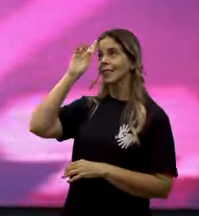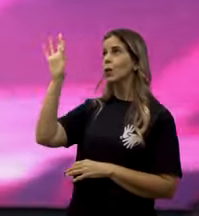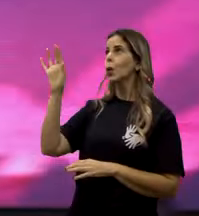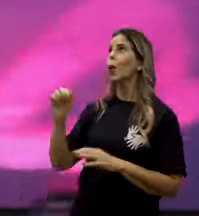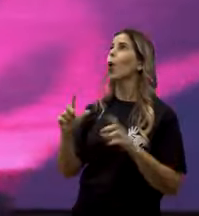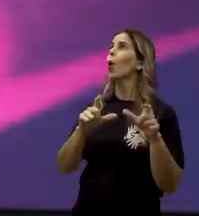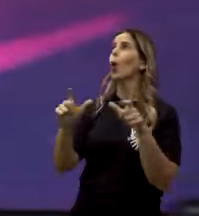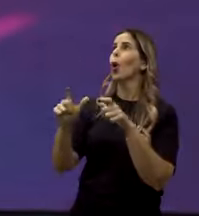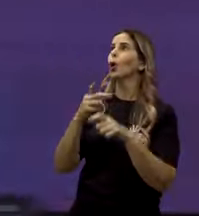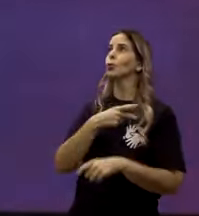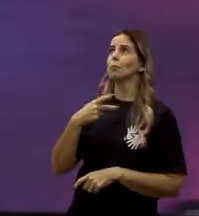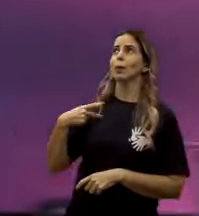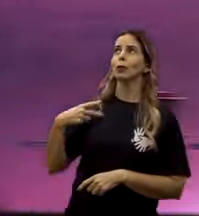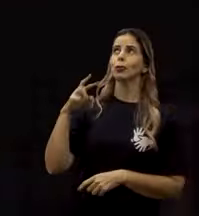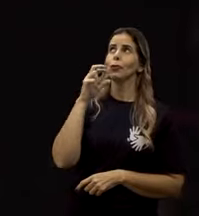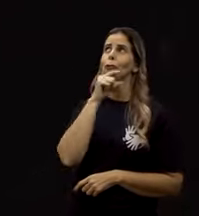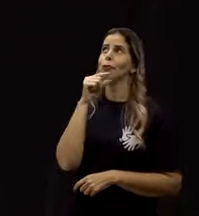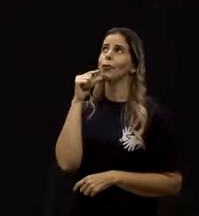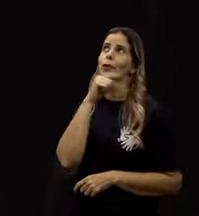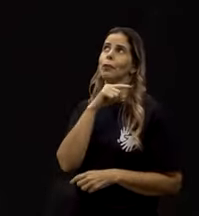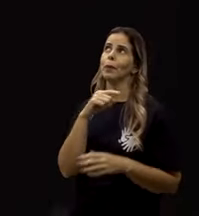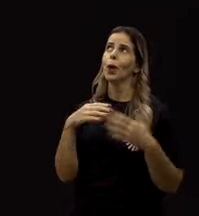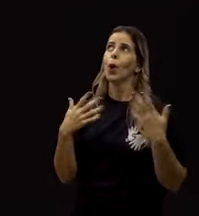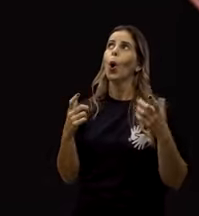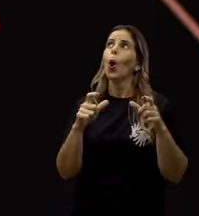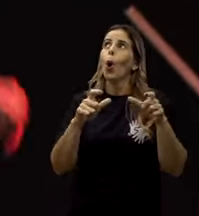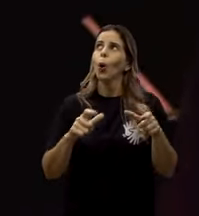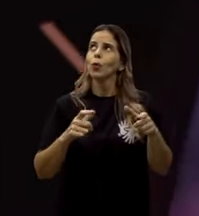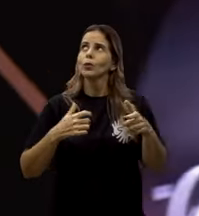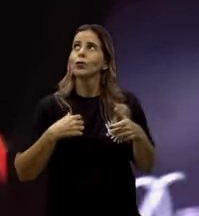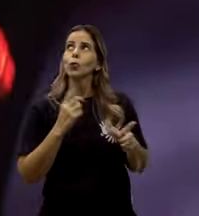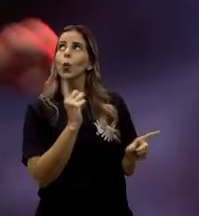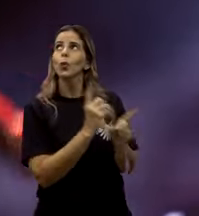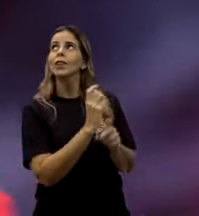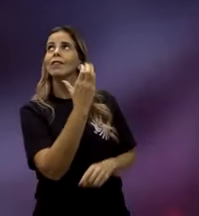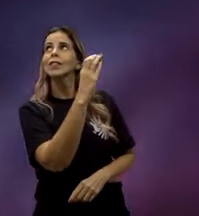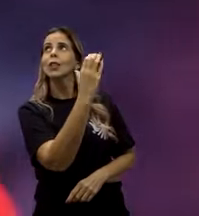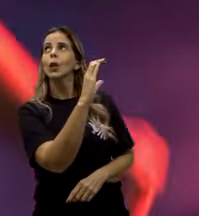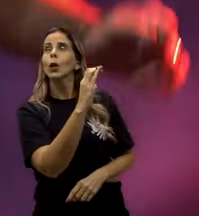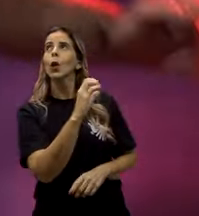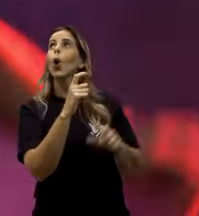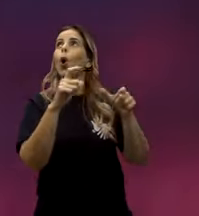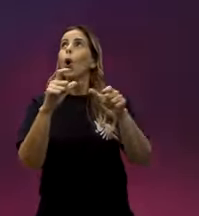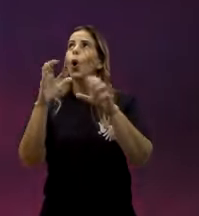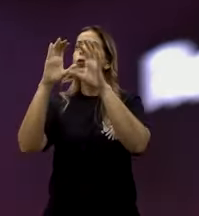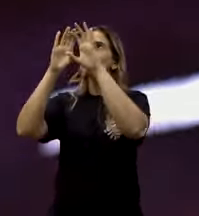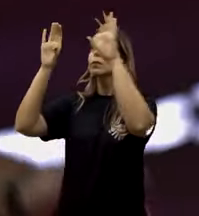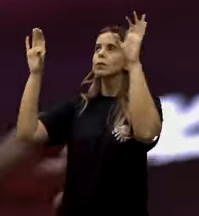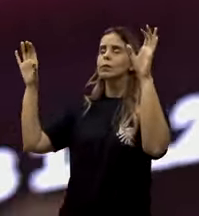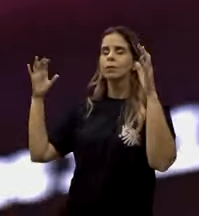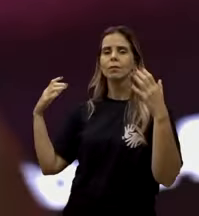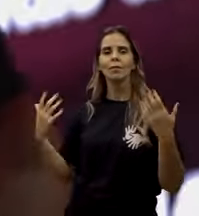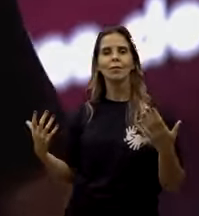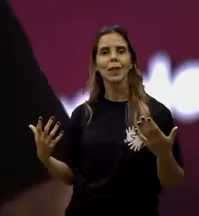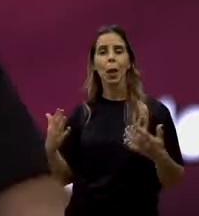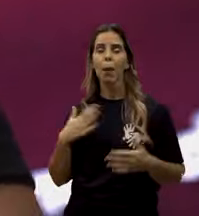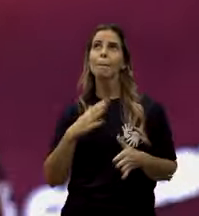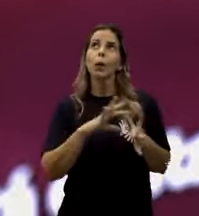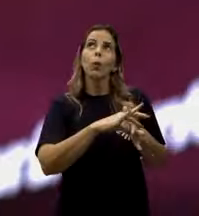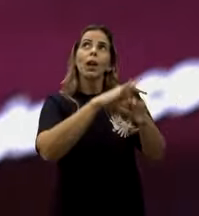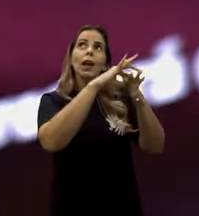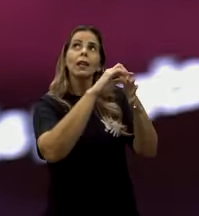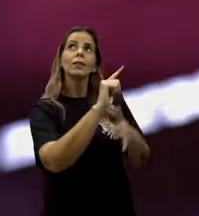pastor gente já na Dificuldade para achar ele Niterói aqui tá difícil também no céu hein Cadê o pastor Cadê meu líder de